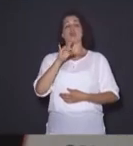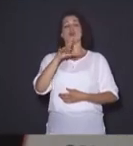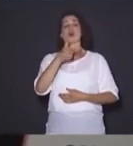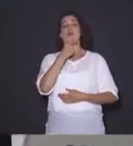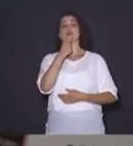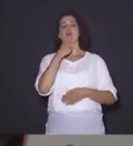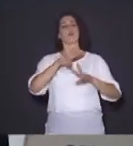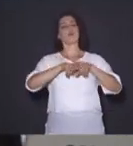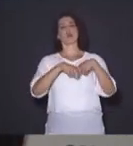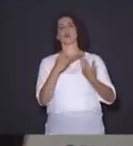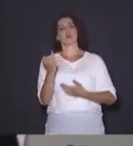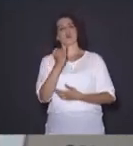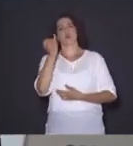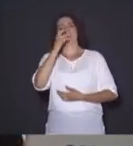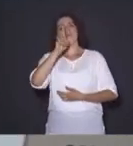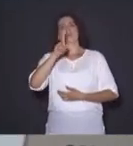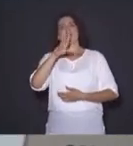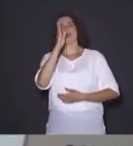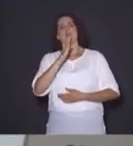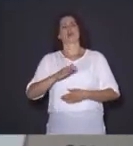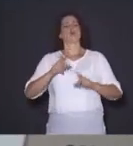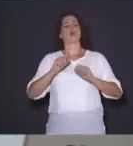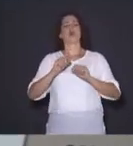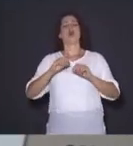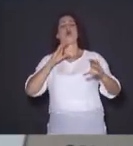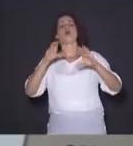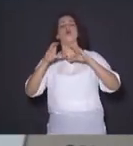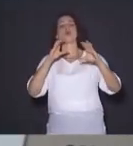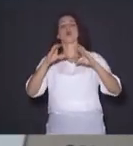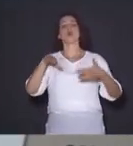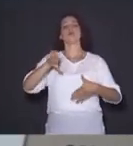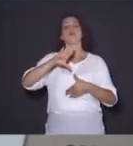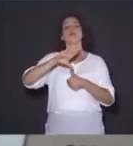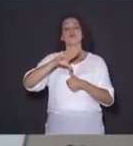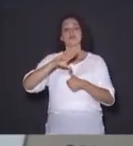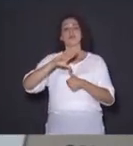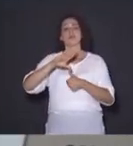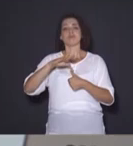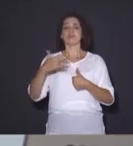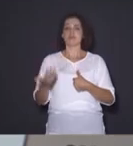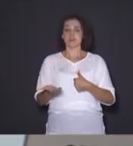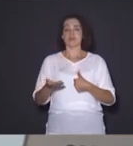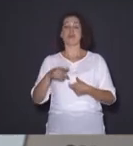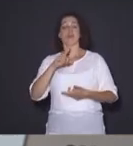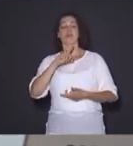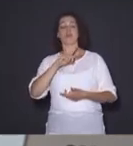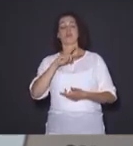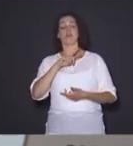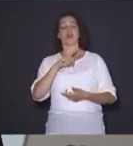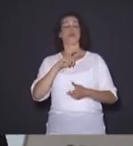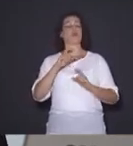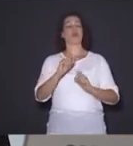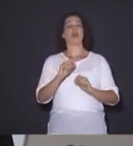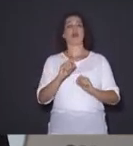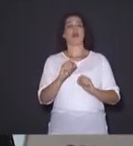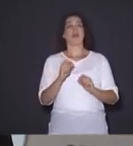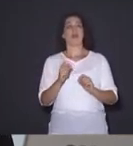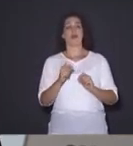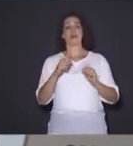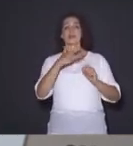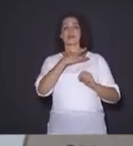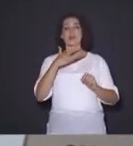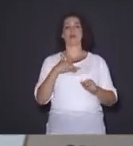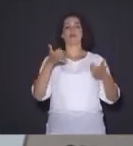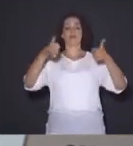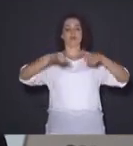importante para o brasil que a gente se comunica por exemplo américa latina né nós vivemos tempos de desmonte da saúde tempo de desmonte